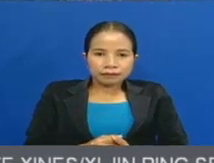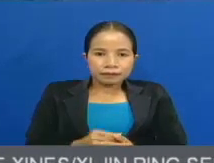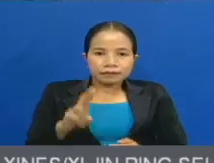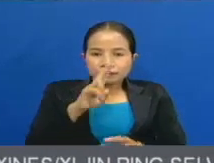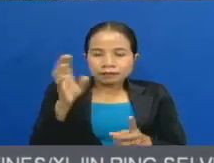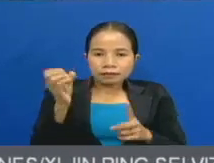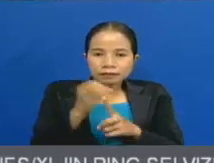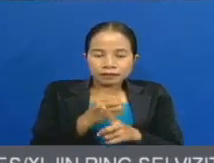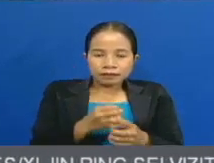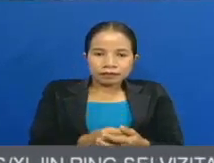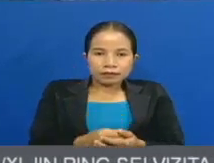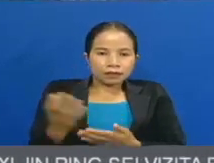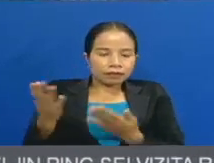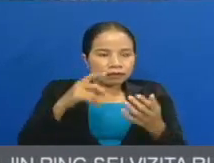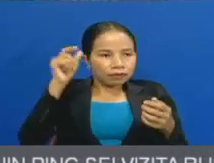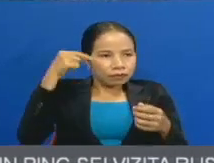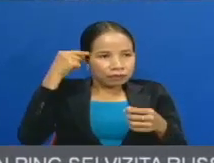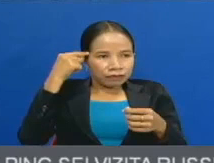aproveita do governo